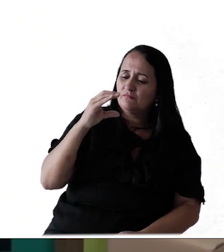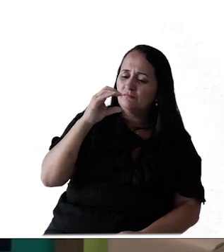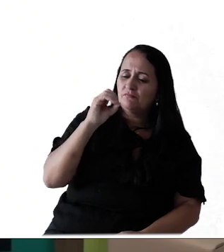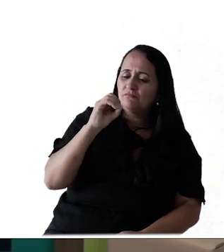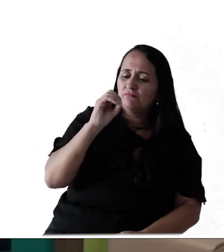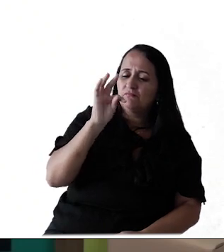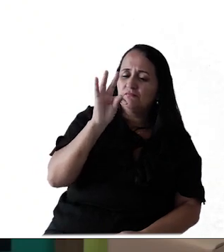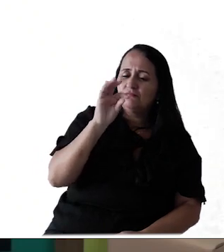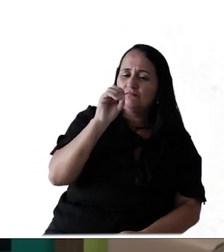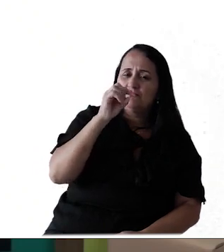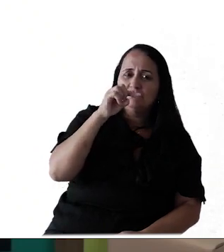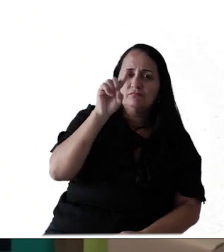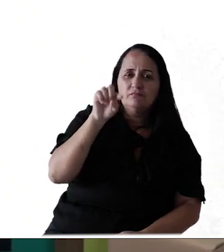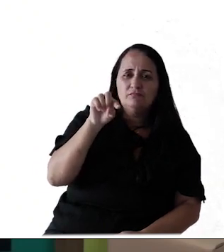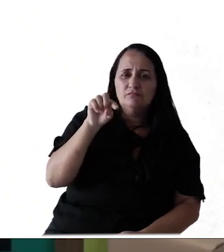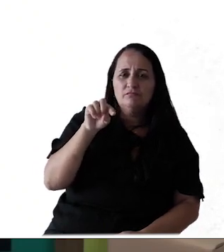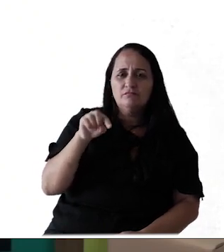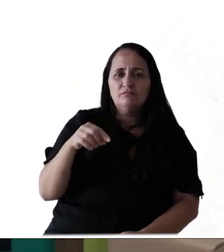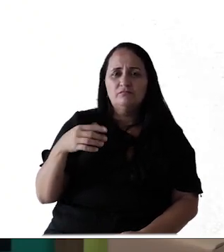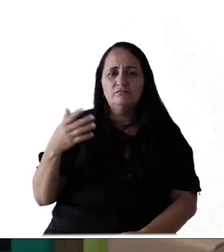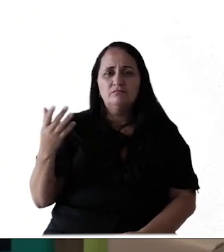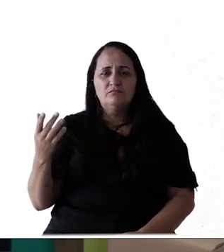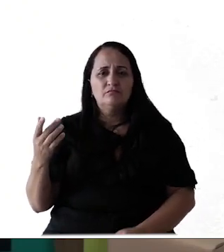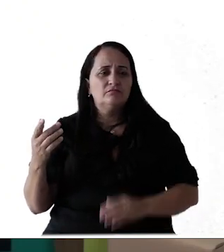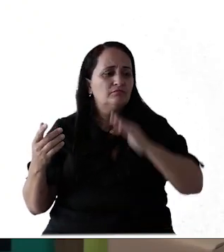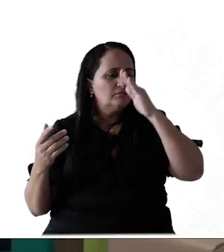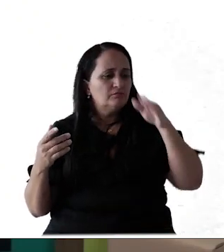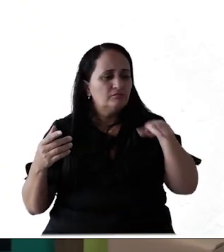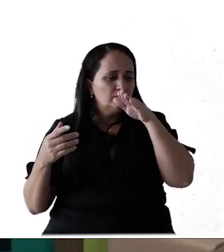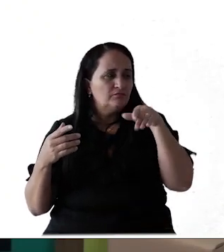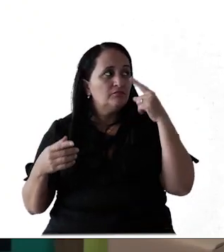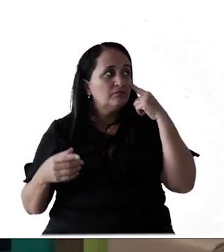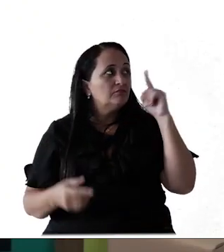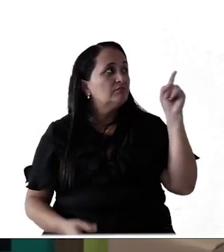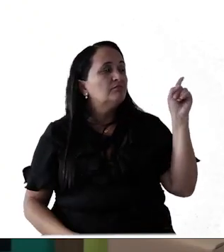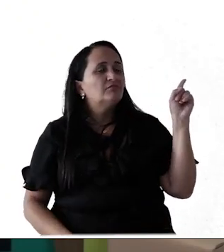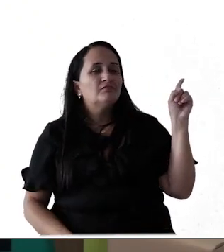que eu tô, né?